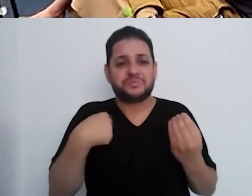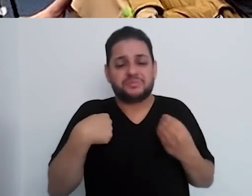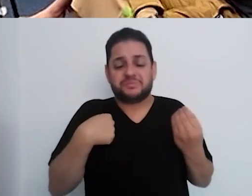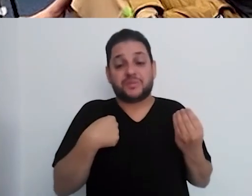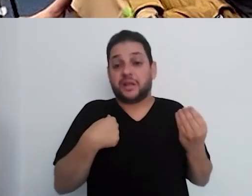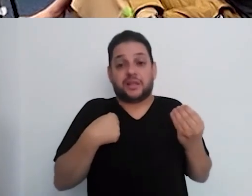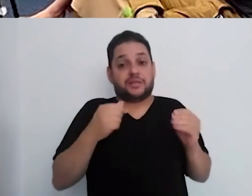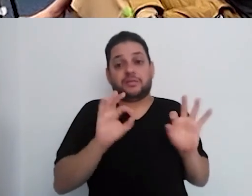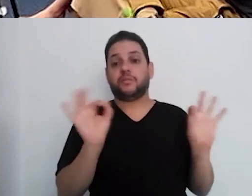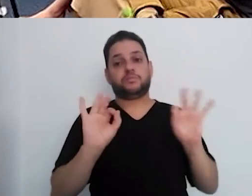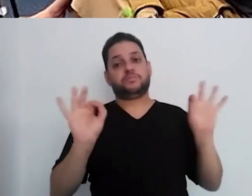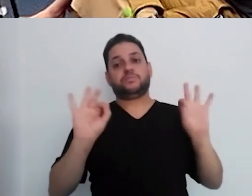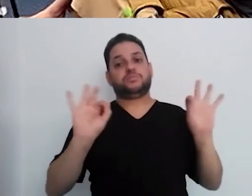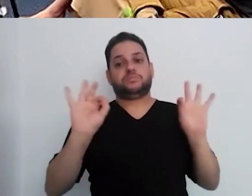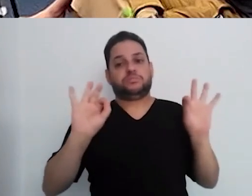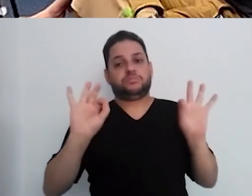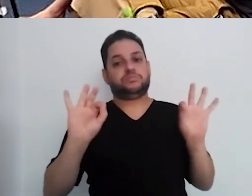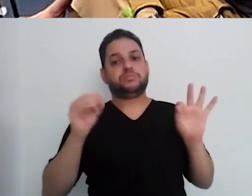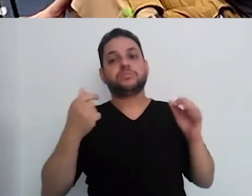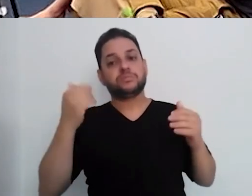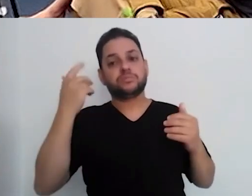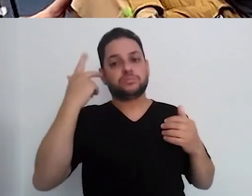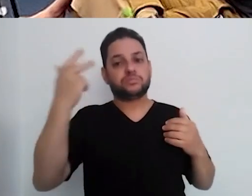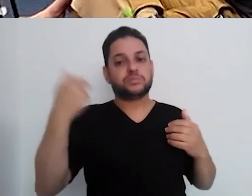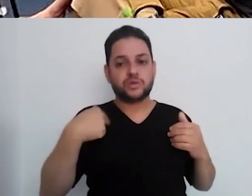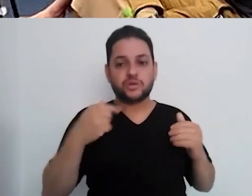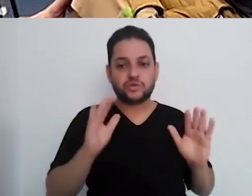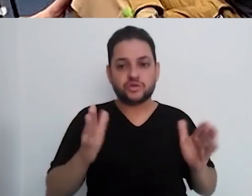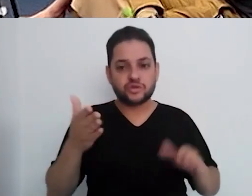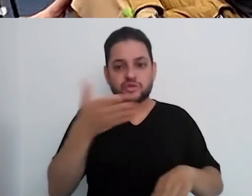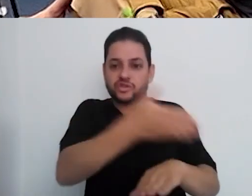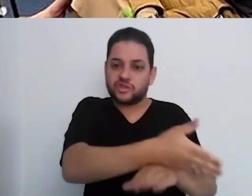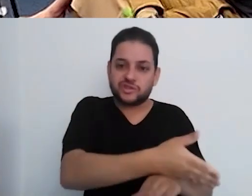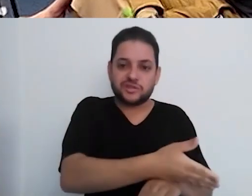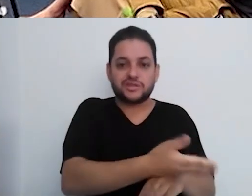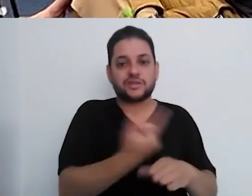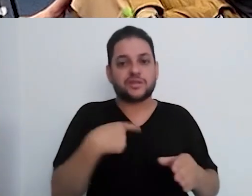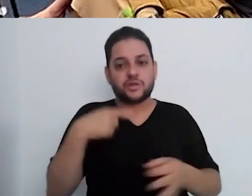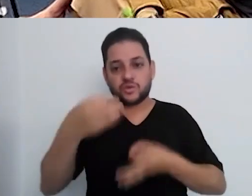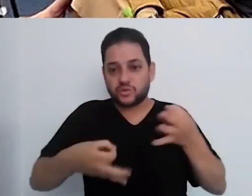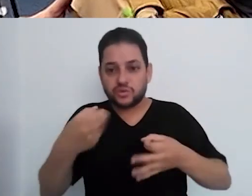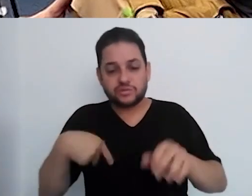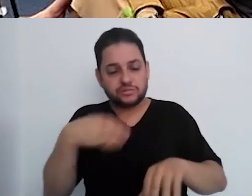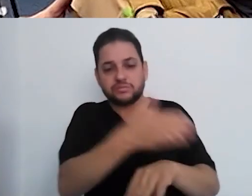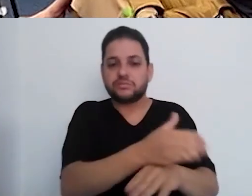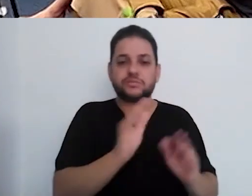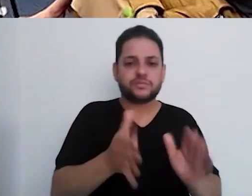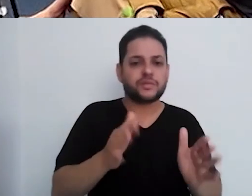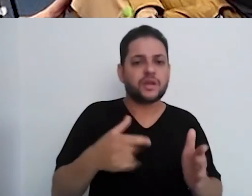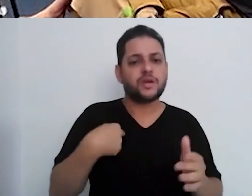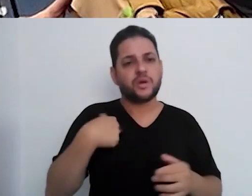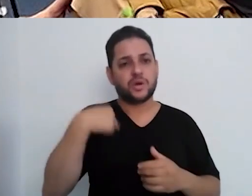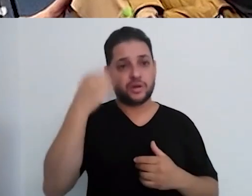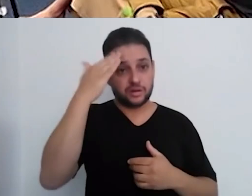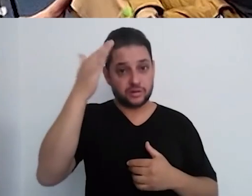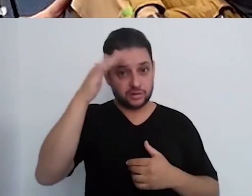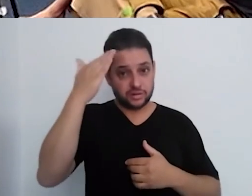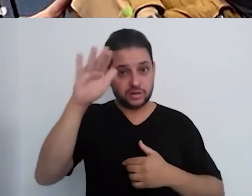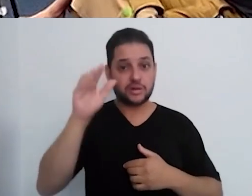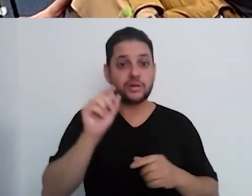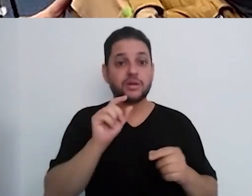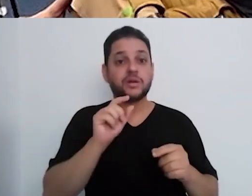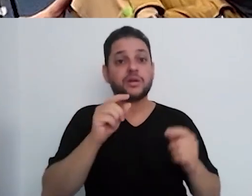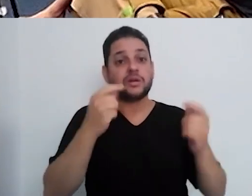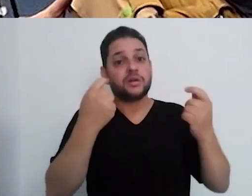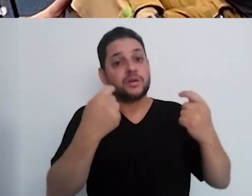mas assim, eu até por ter já participado, não no judiciário, eu entendo que é algo que tem para